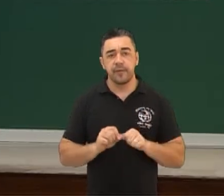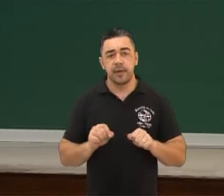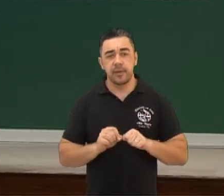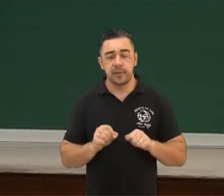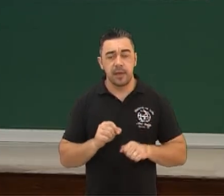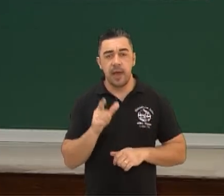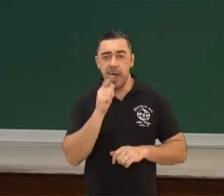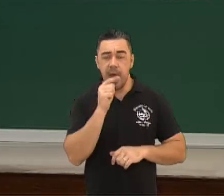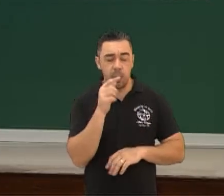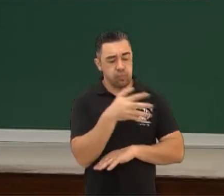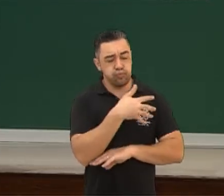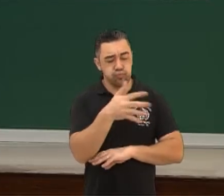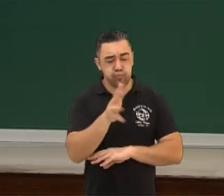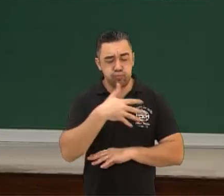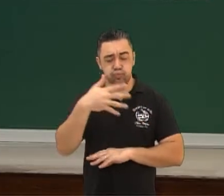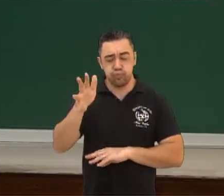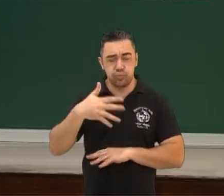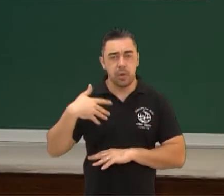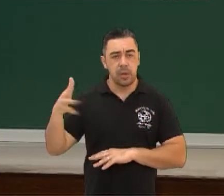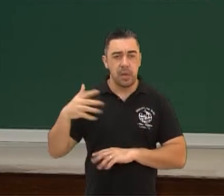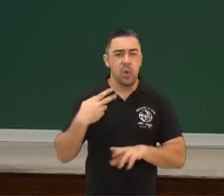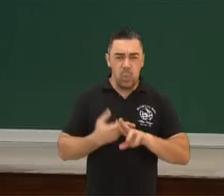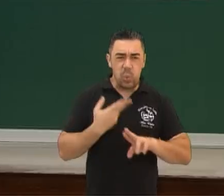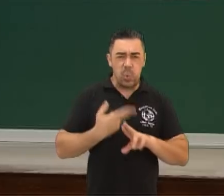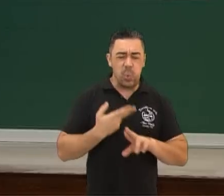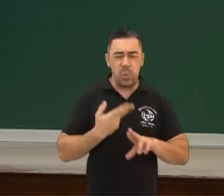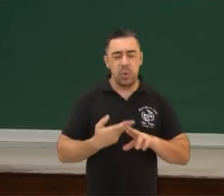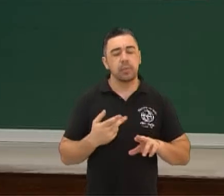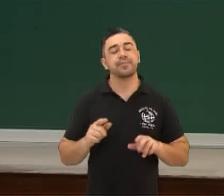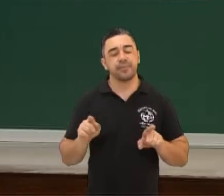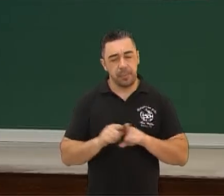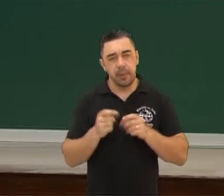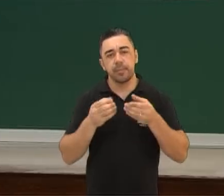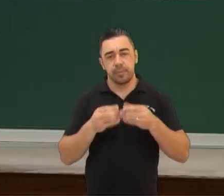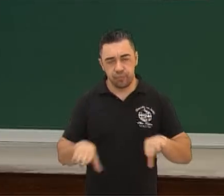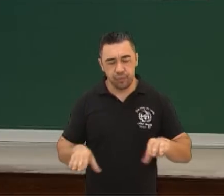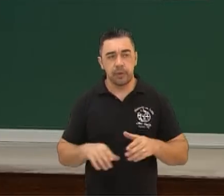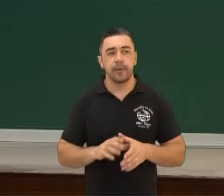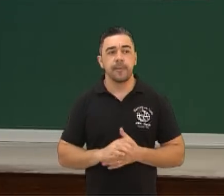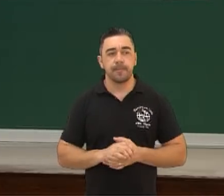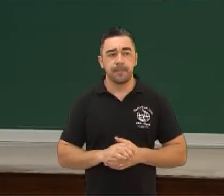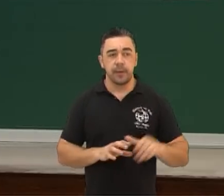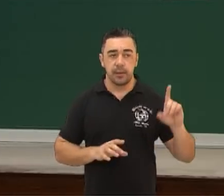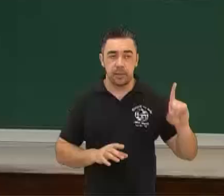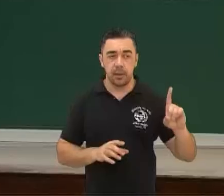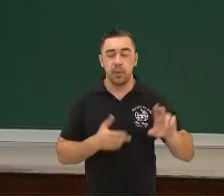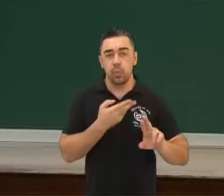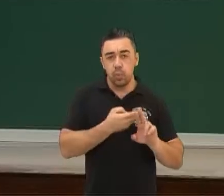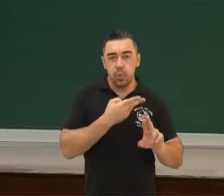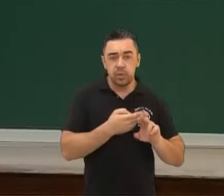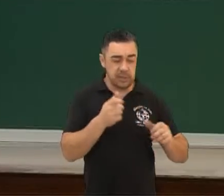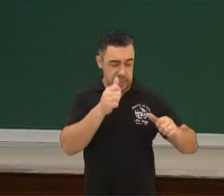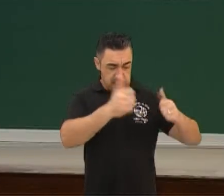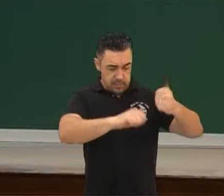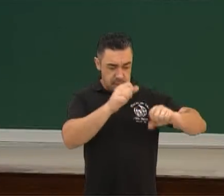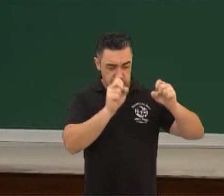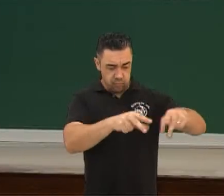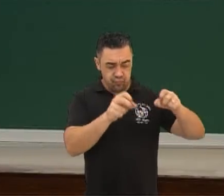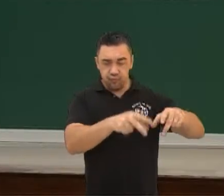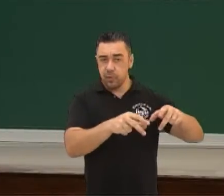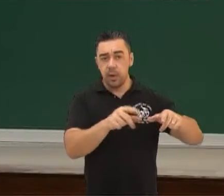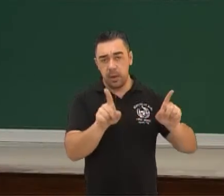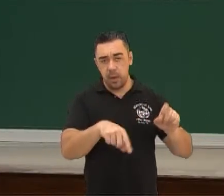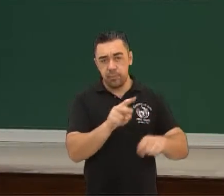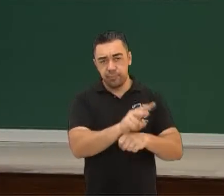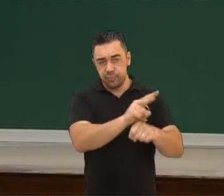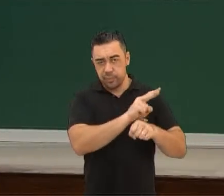a irrigação, né, aquele uso excessivo da água, também gera impacto. O uso, né, de produtos químicos,